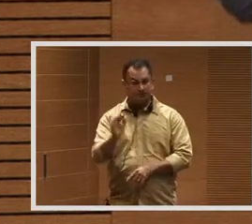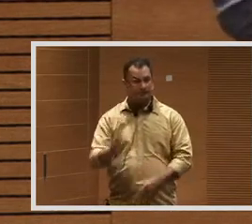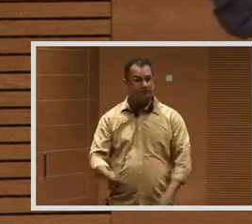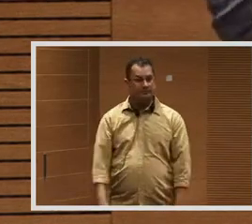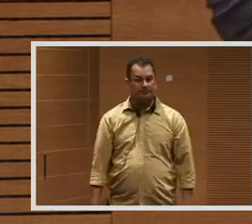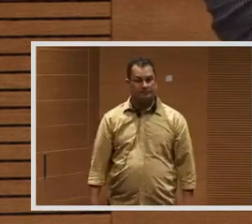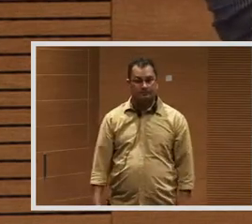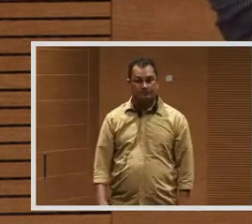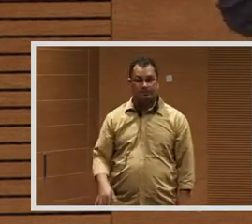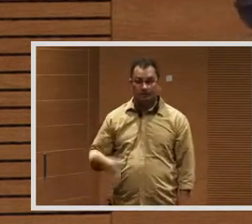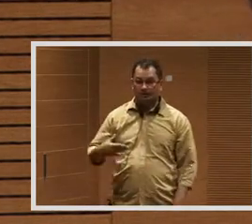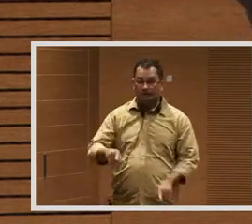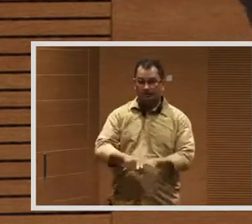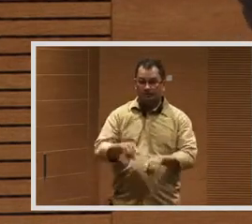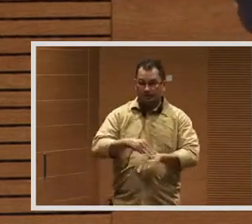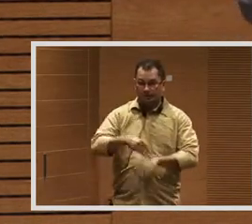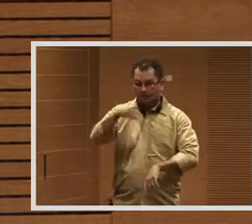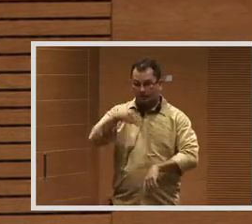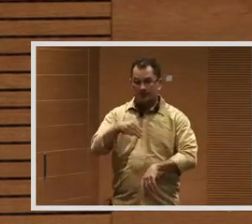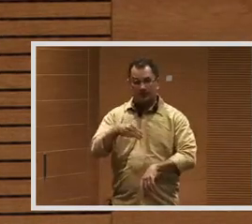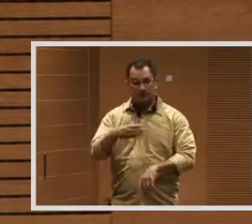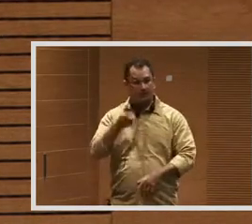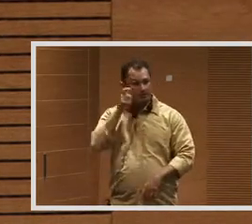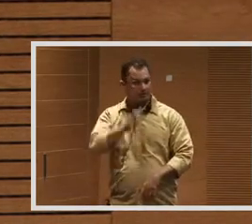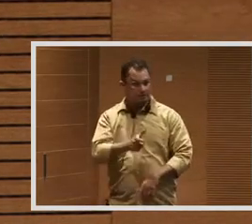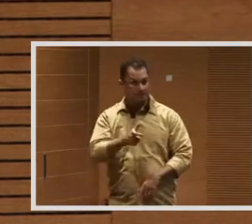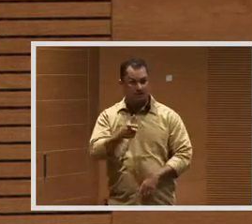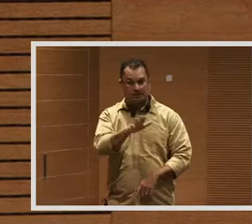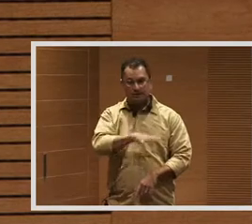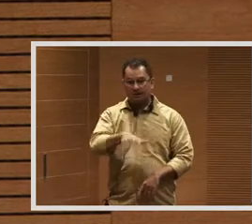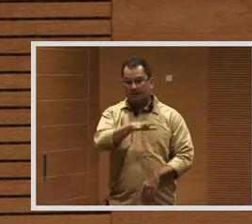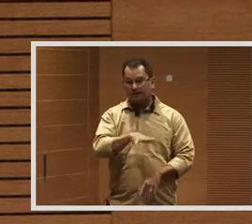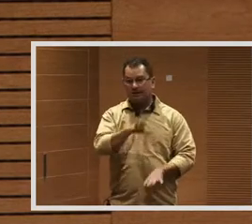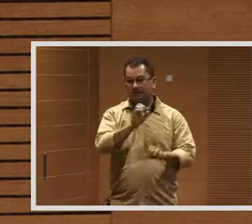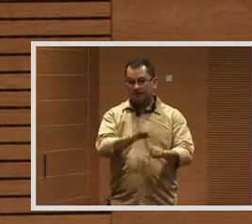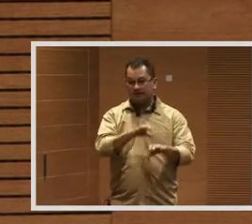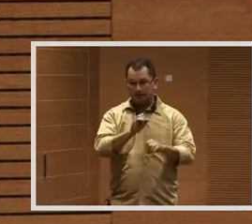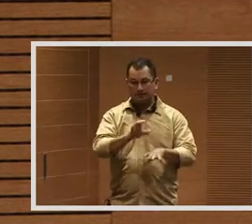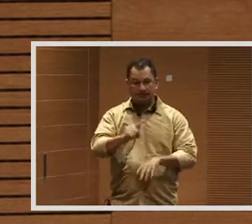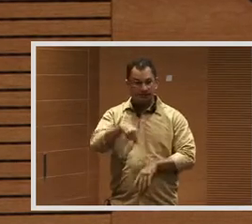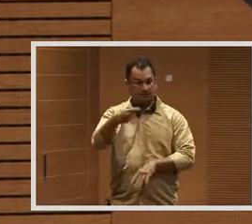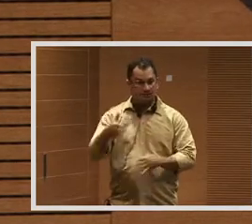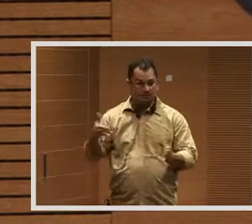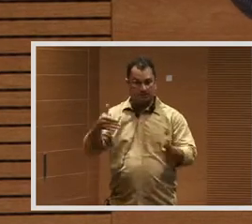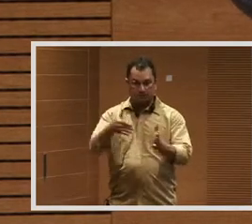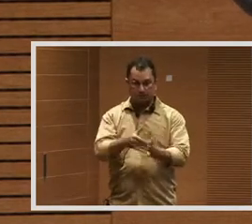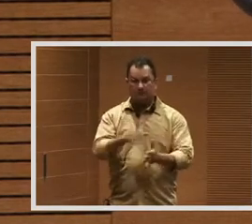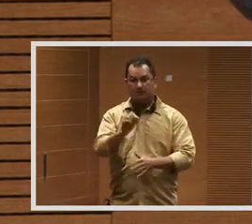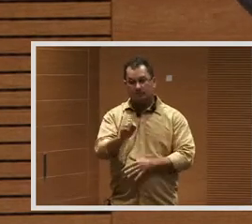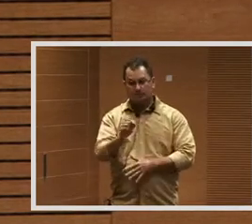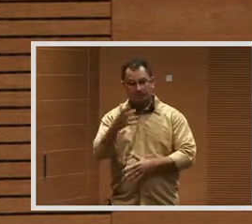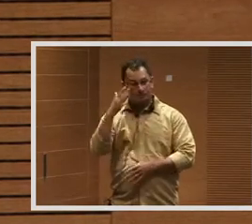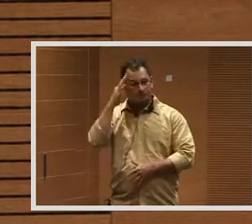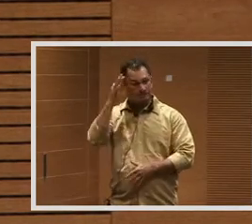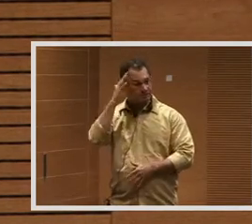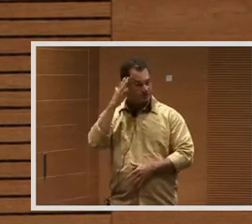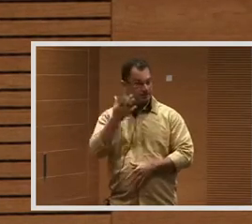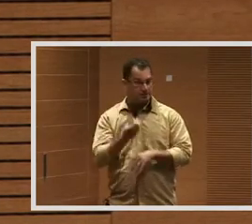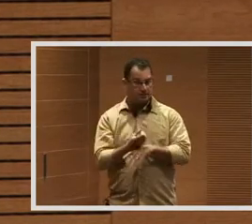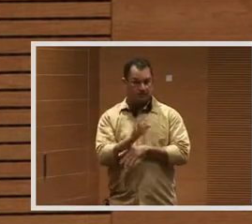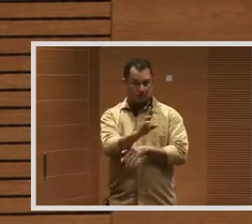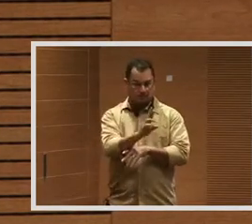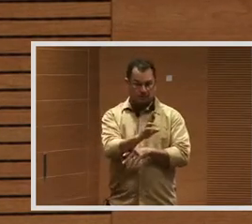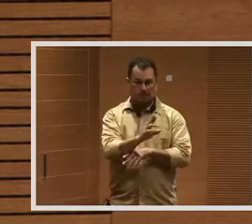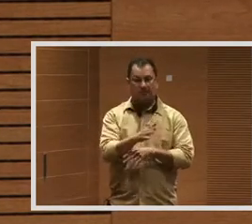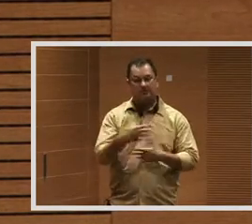fiz um percurso no mestrado interessante na educação e, no final, vou dar o spoiler aí do que vem, talvez, para o doutorado. Mas pensei em conversar